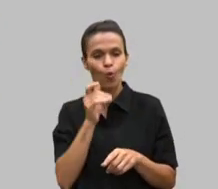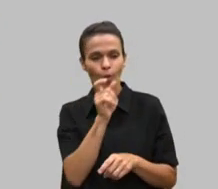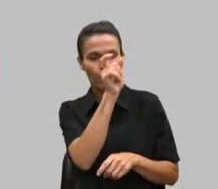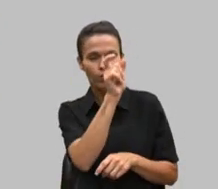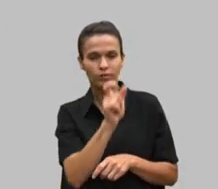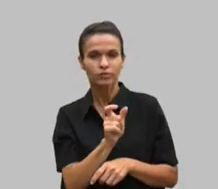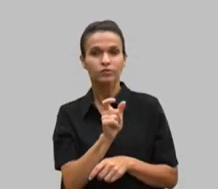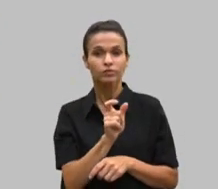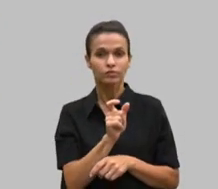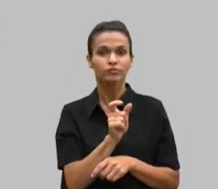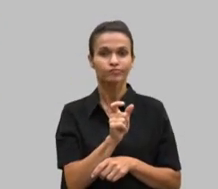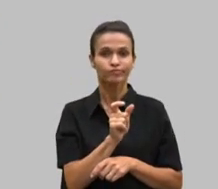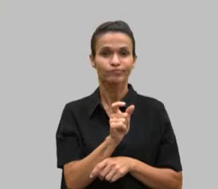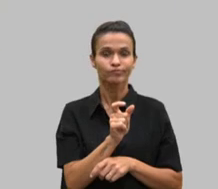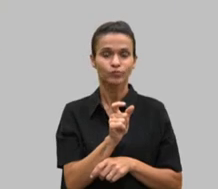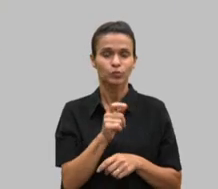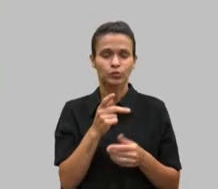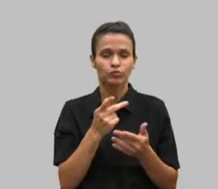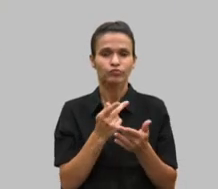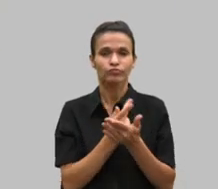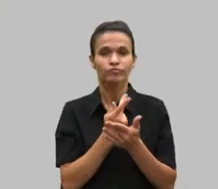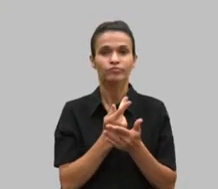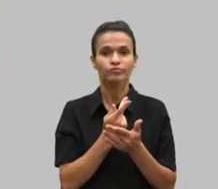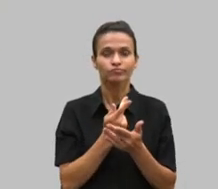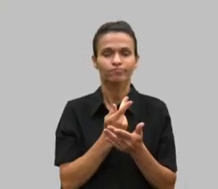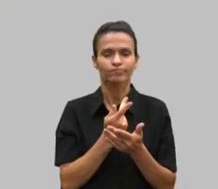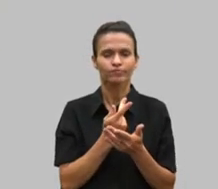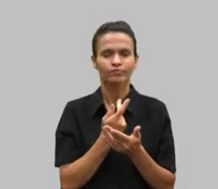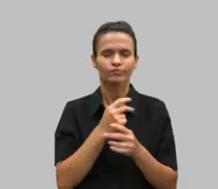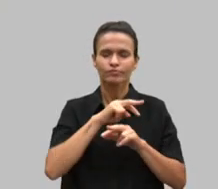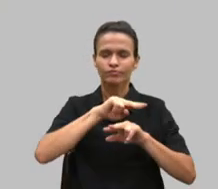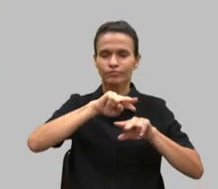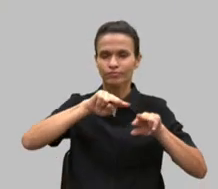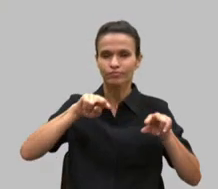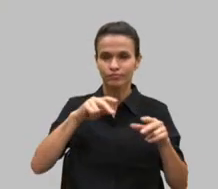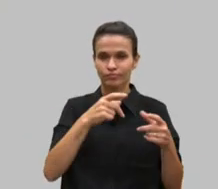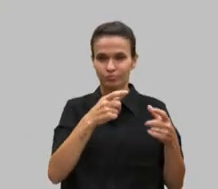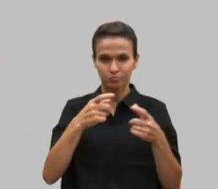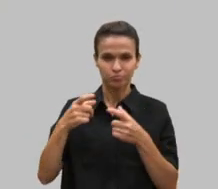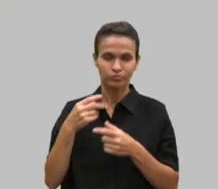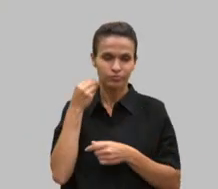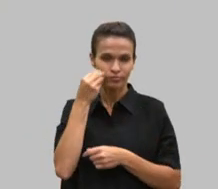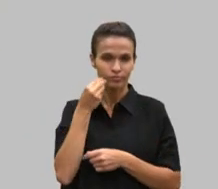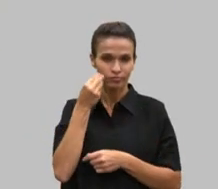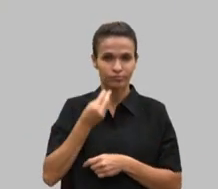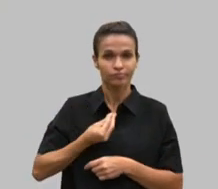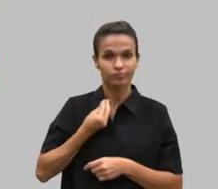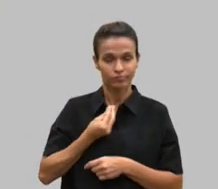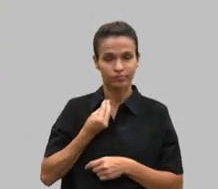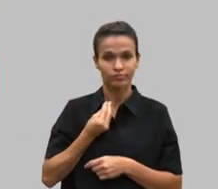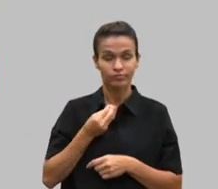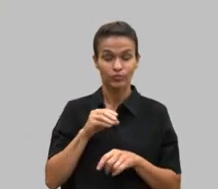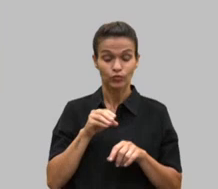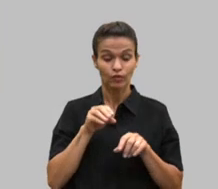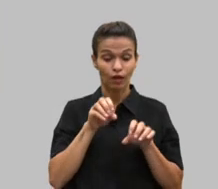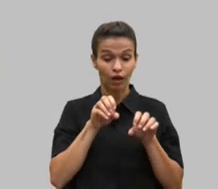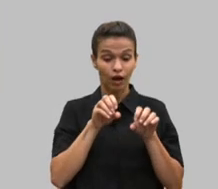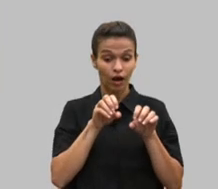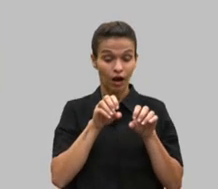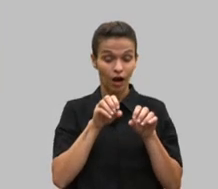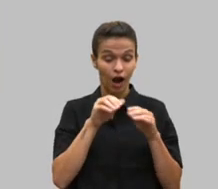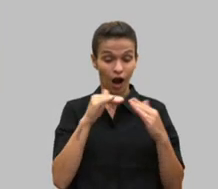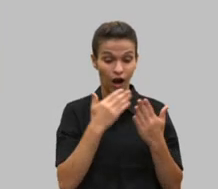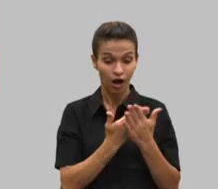nacional e internacional que vivemos A escola é uma oficina Sagrada que